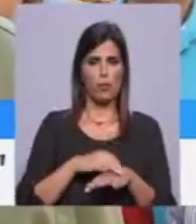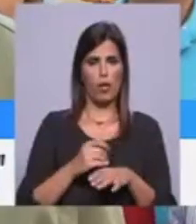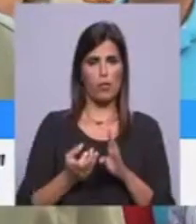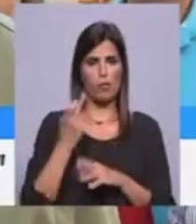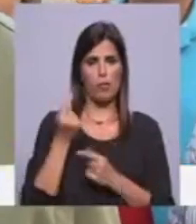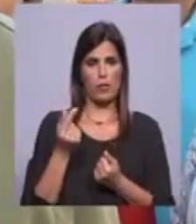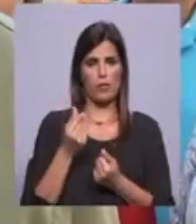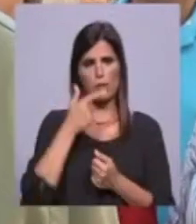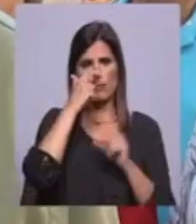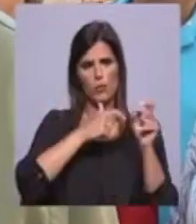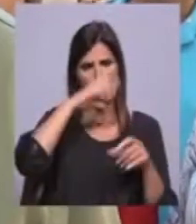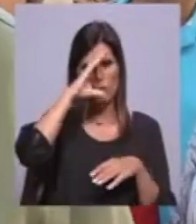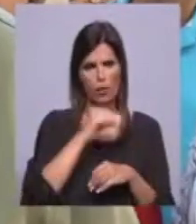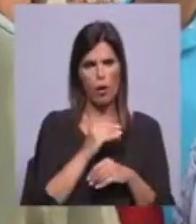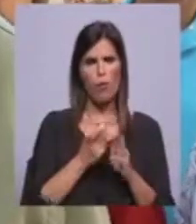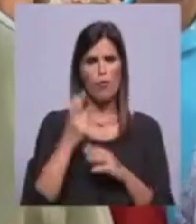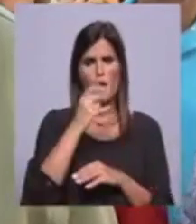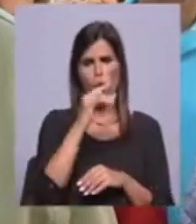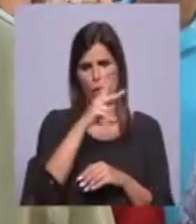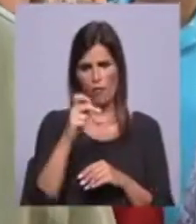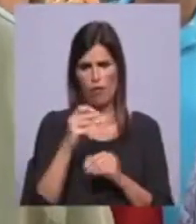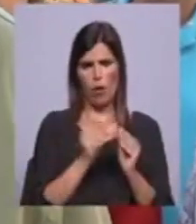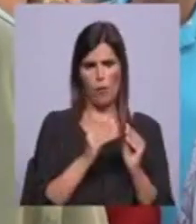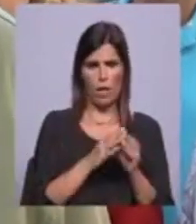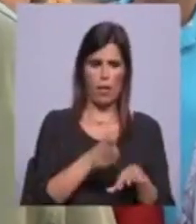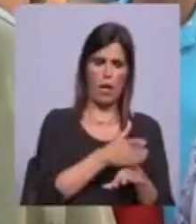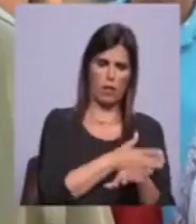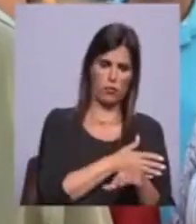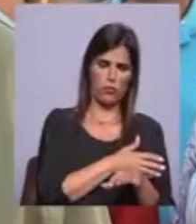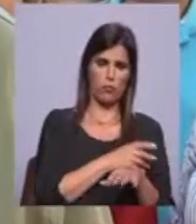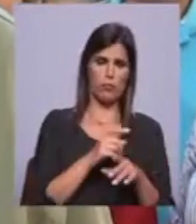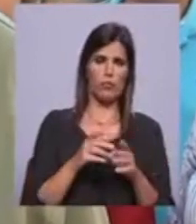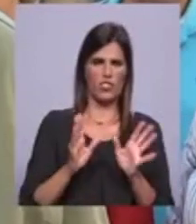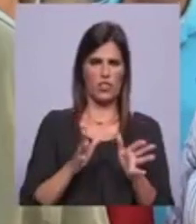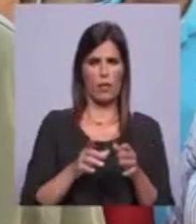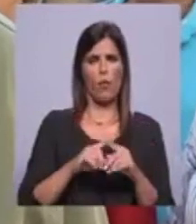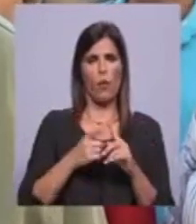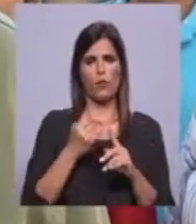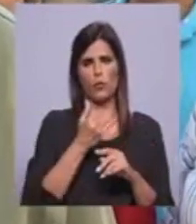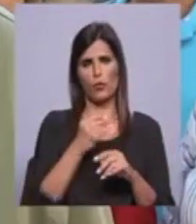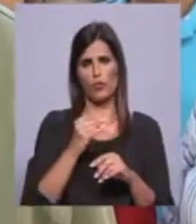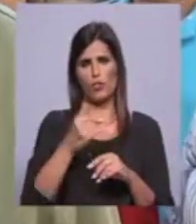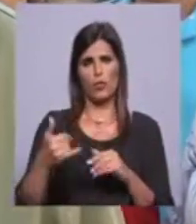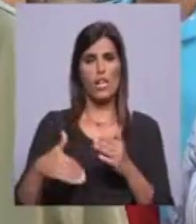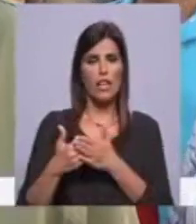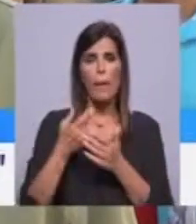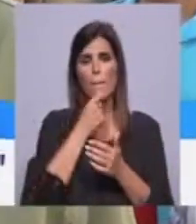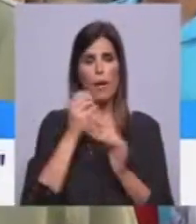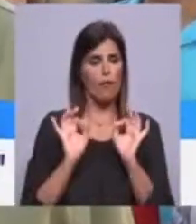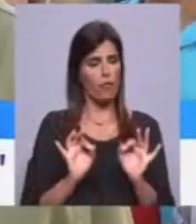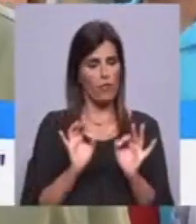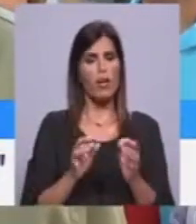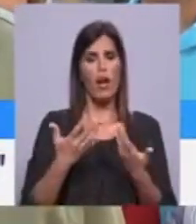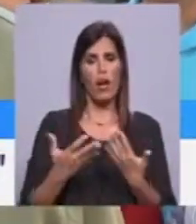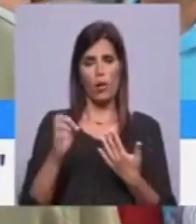de que o aumento do IVA que estava previsto e já era grande para 2022 já está todo conseguido até maio. Portanto, agora que estamos já